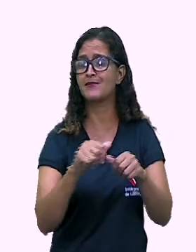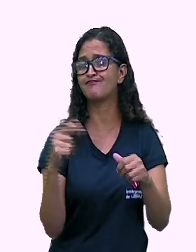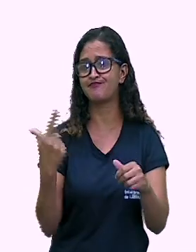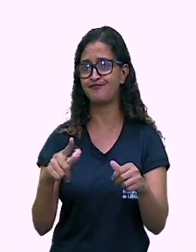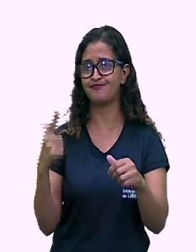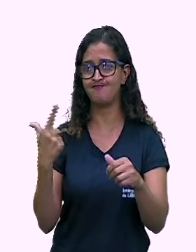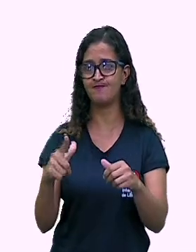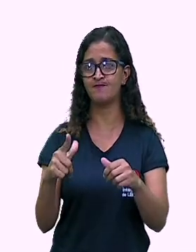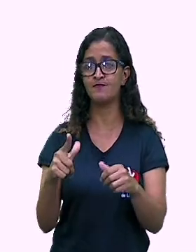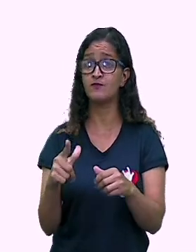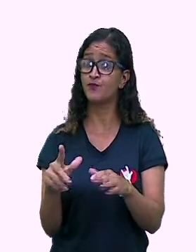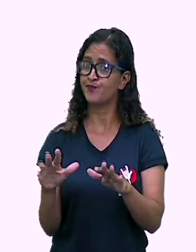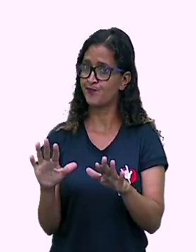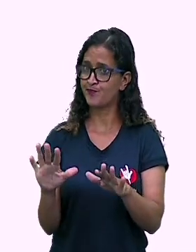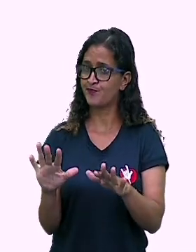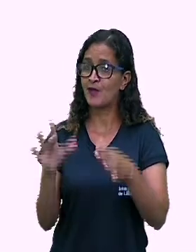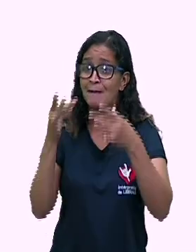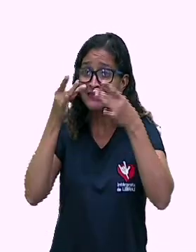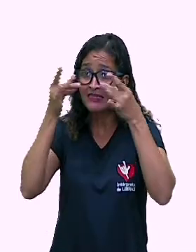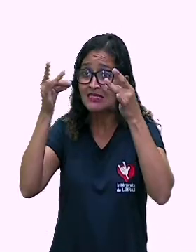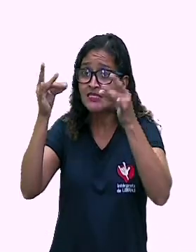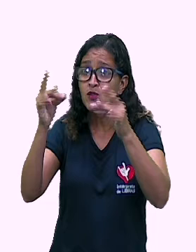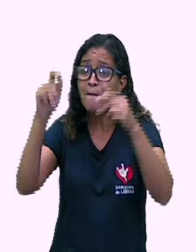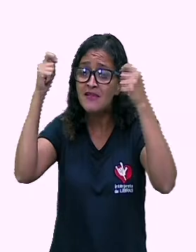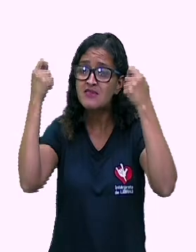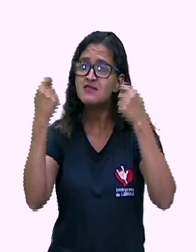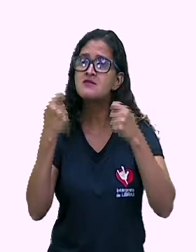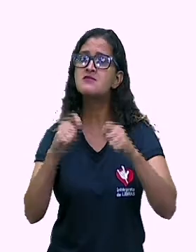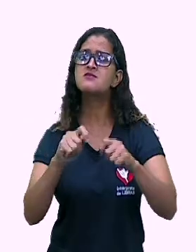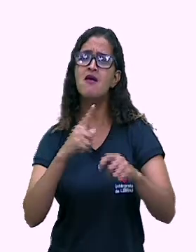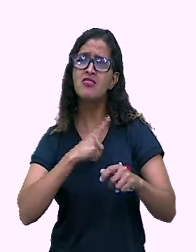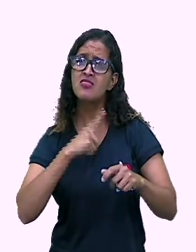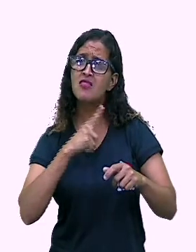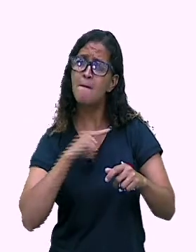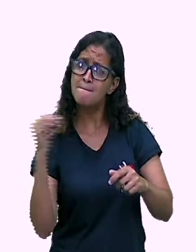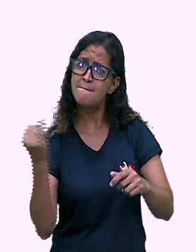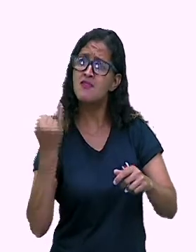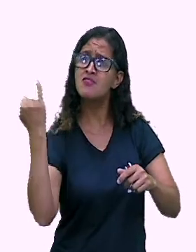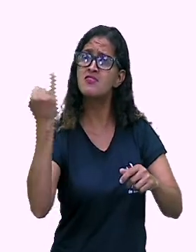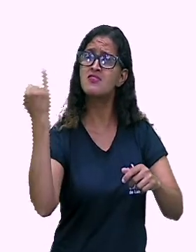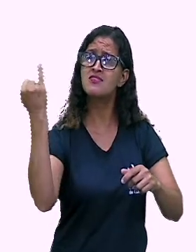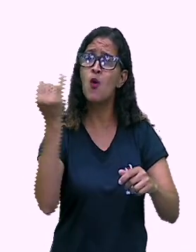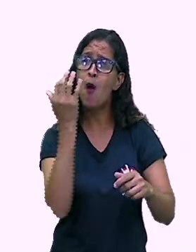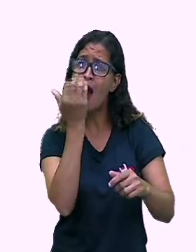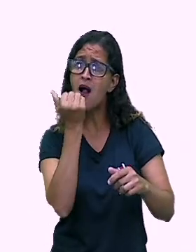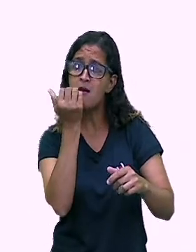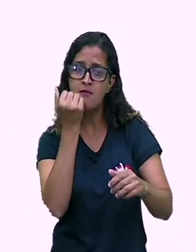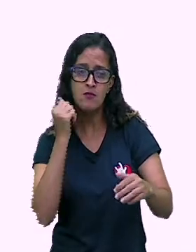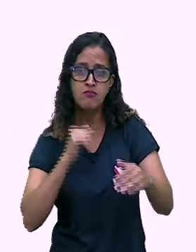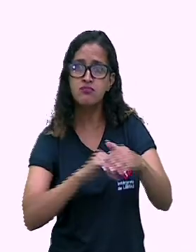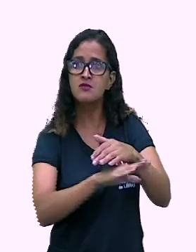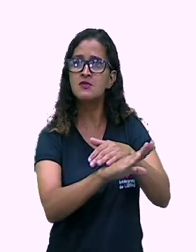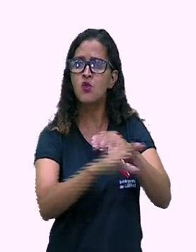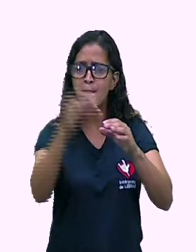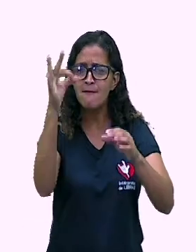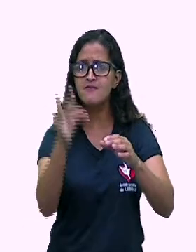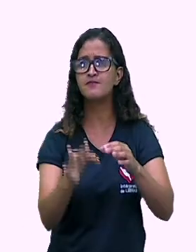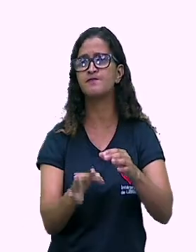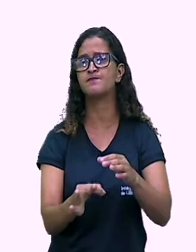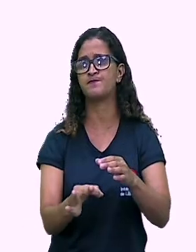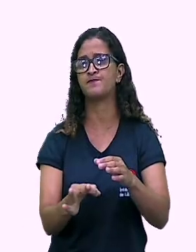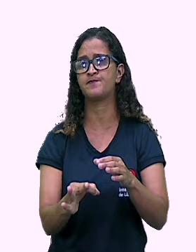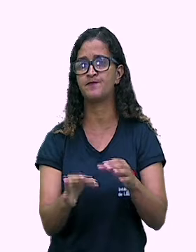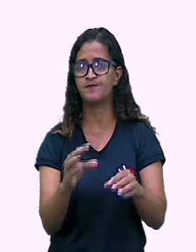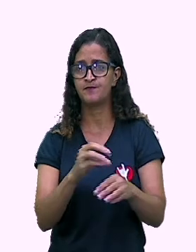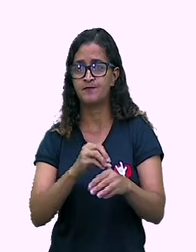de atenção ao armazenamento dos alimentos e vistoria do mesmo. Não adianta